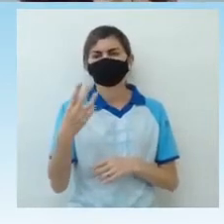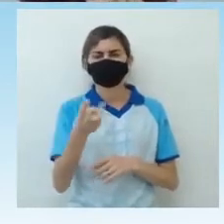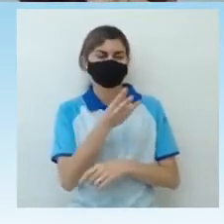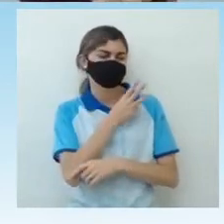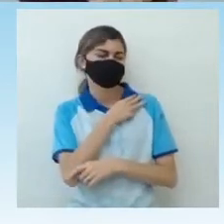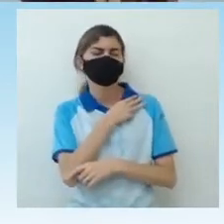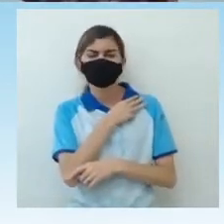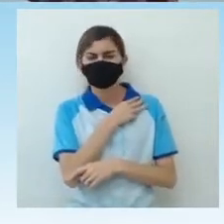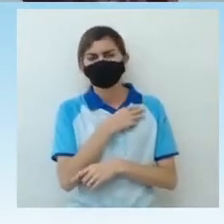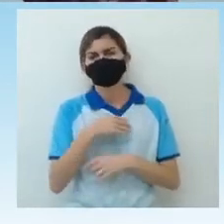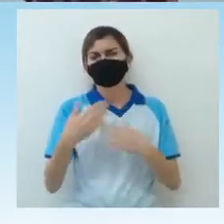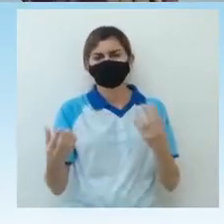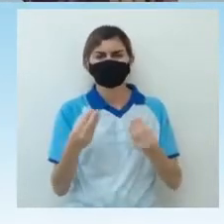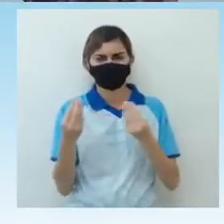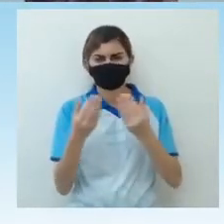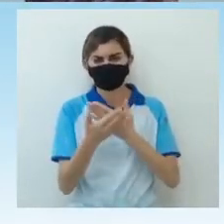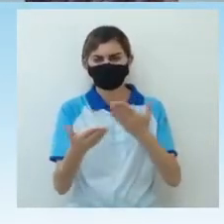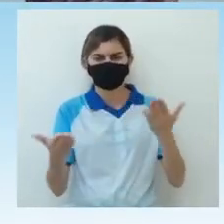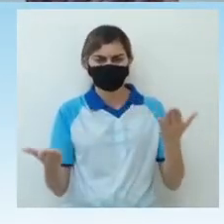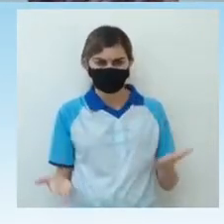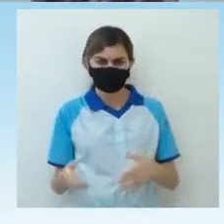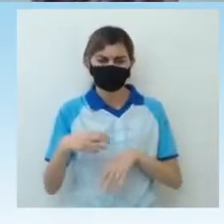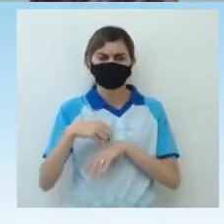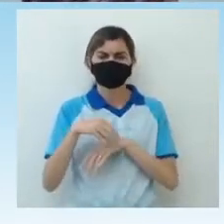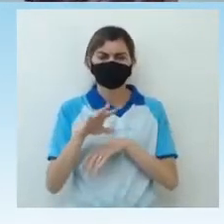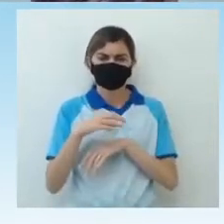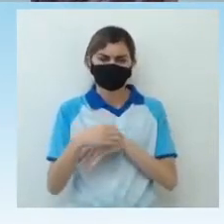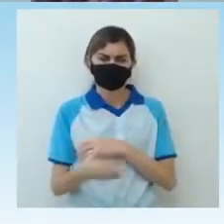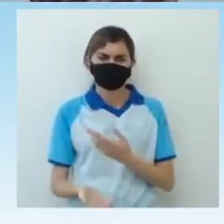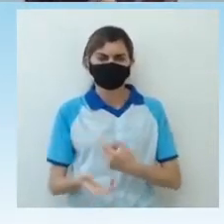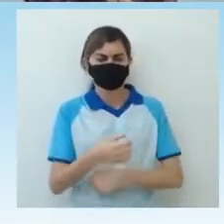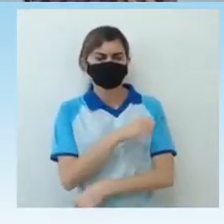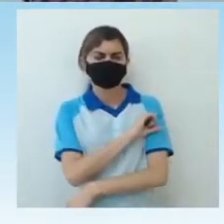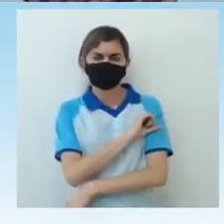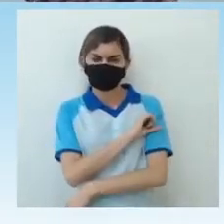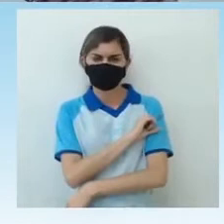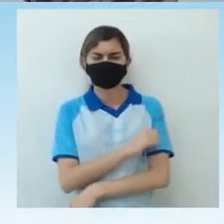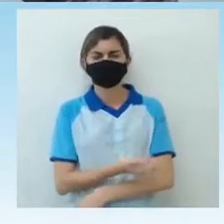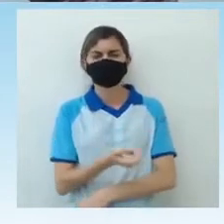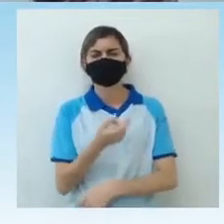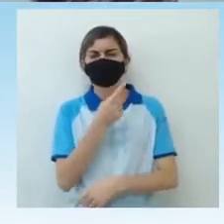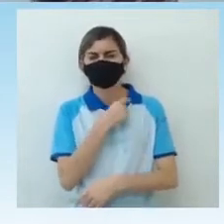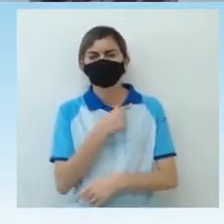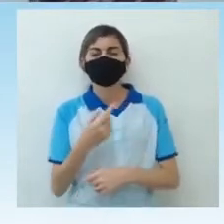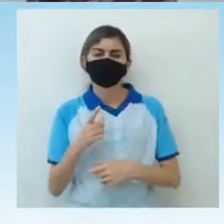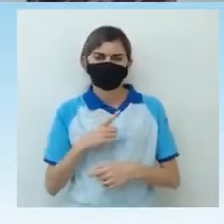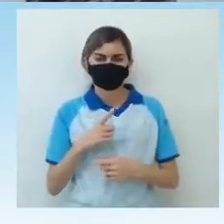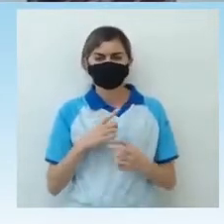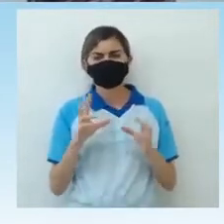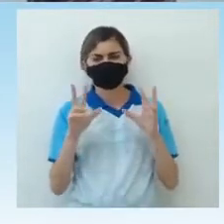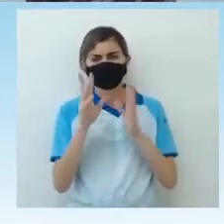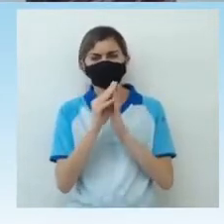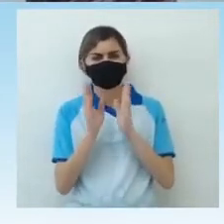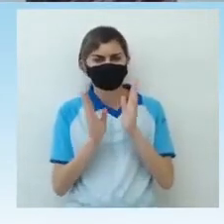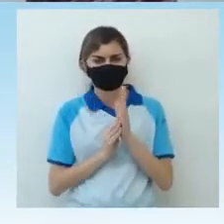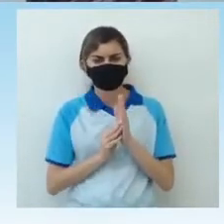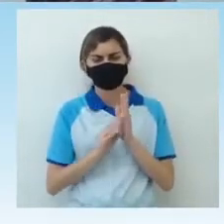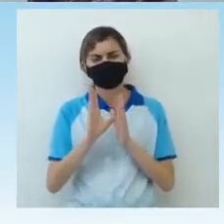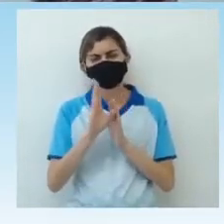terceiro ano no ensino médio, quando vocês passarem do nono ano e forem no primeiro ano e tal, existe um conteúdo chamado pop